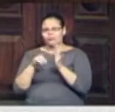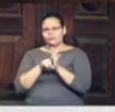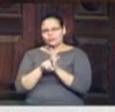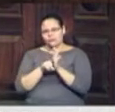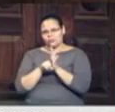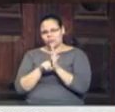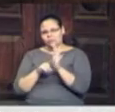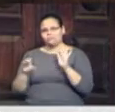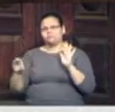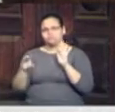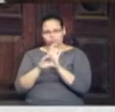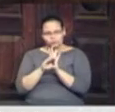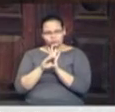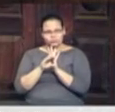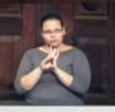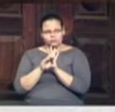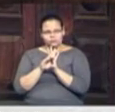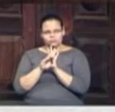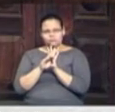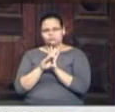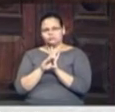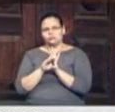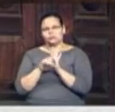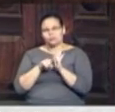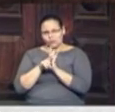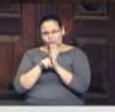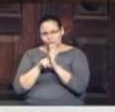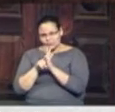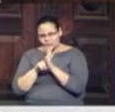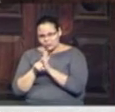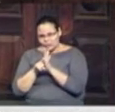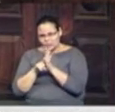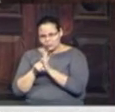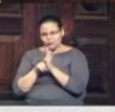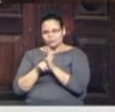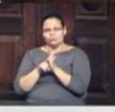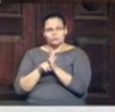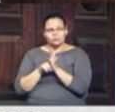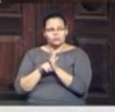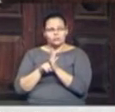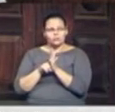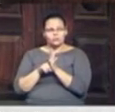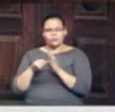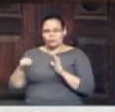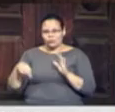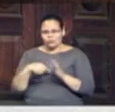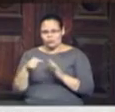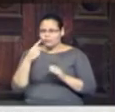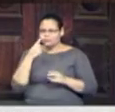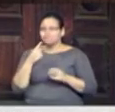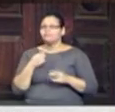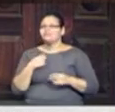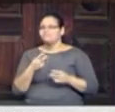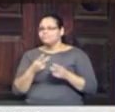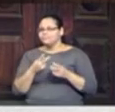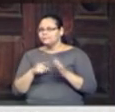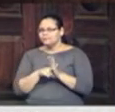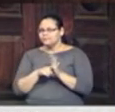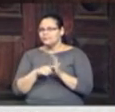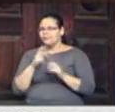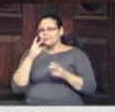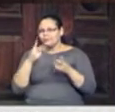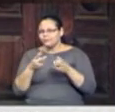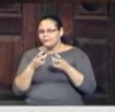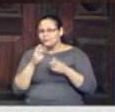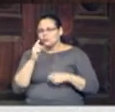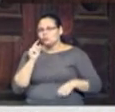de constitucionalidade e exame de mérito, nós vamos verificar que